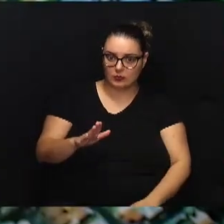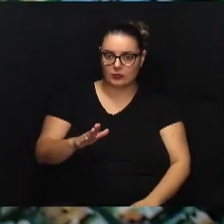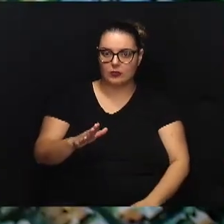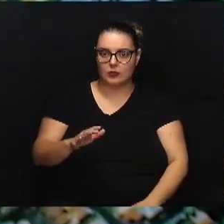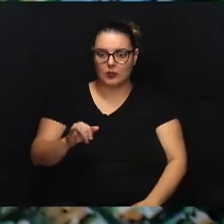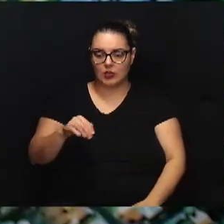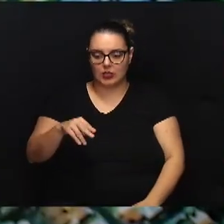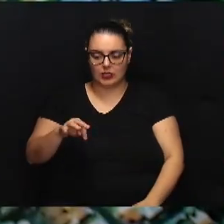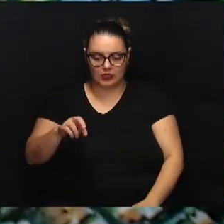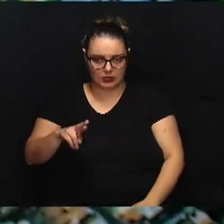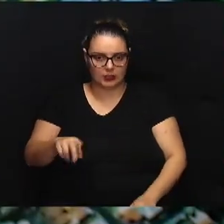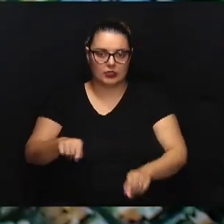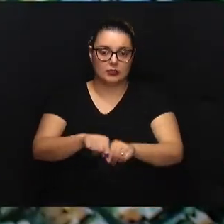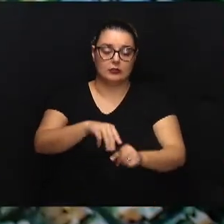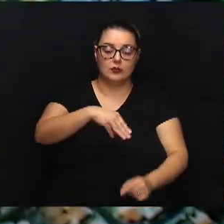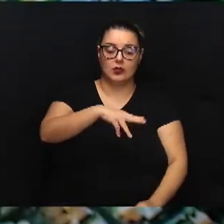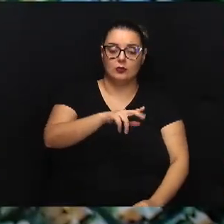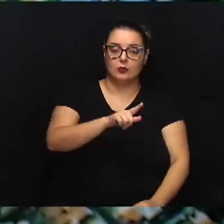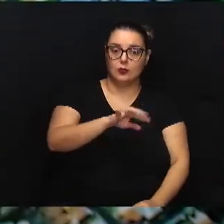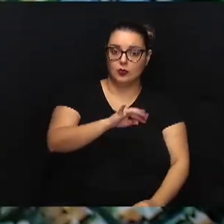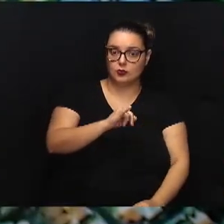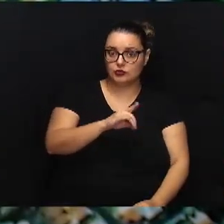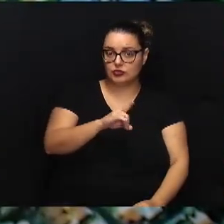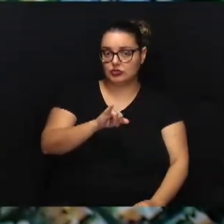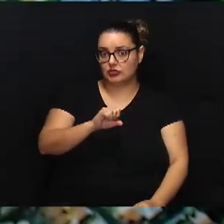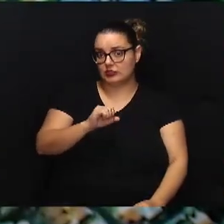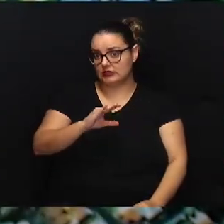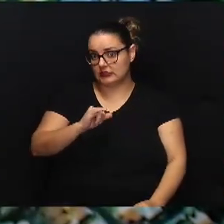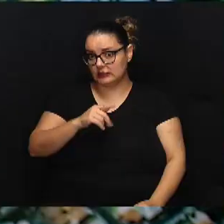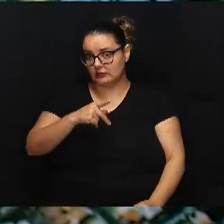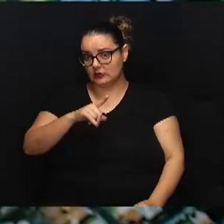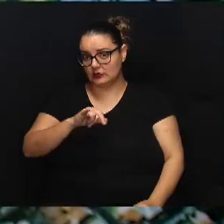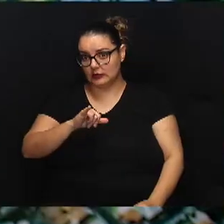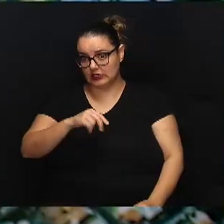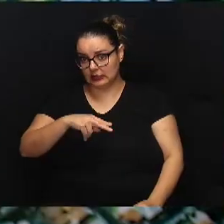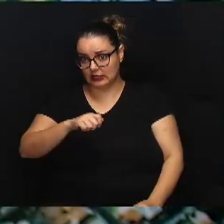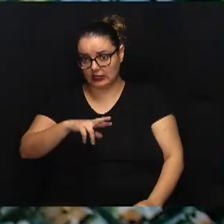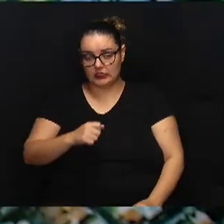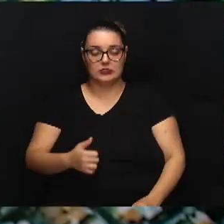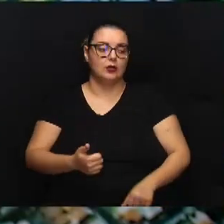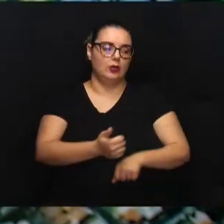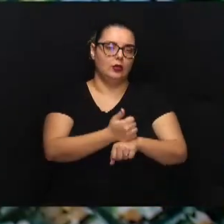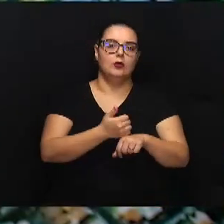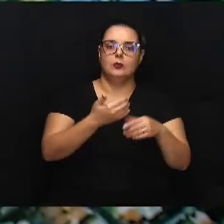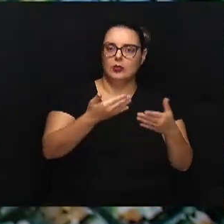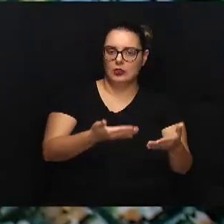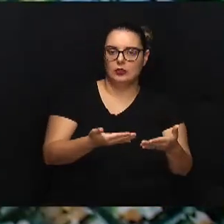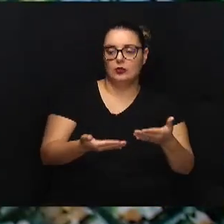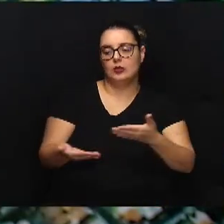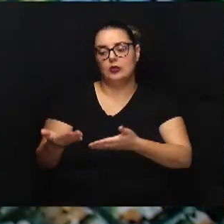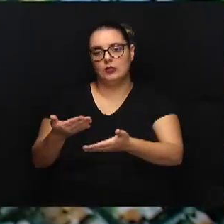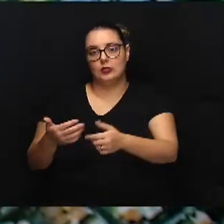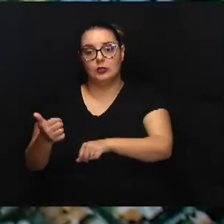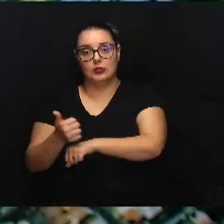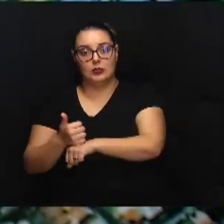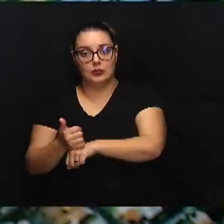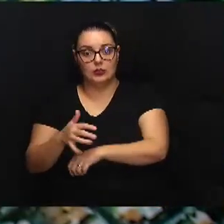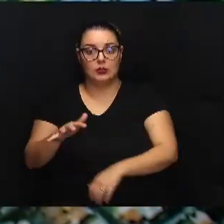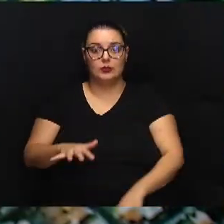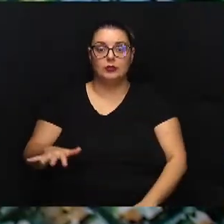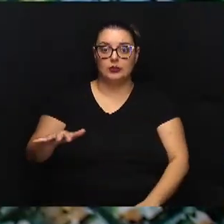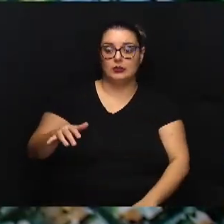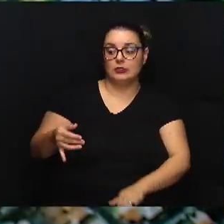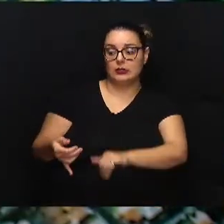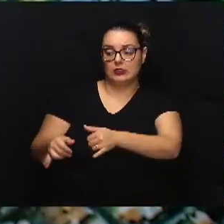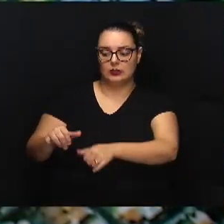e multidisciplinares, né? Então, por exemplo, um profissional de meteorologia, ele interage com um profissional da área da